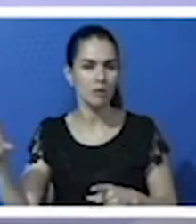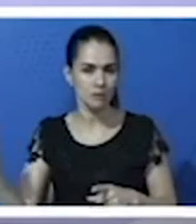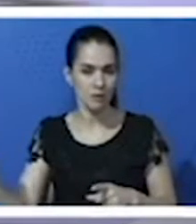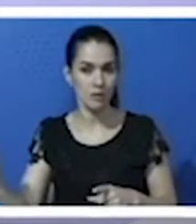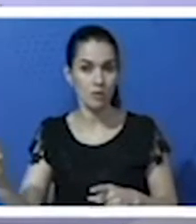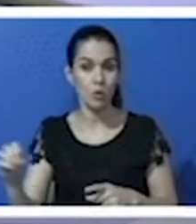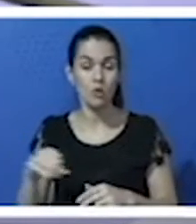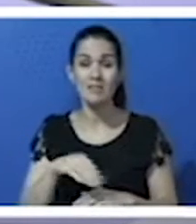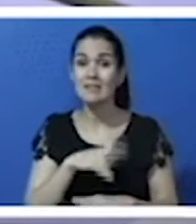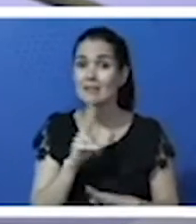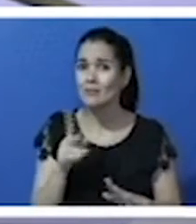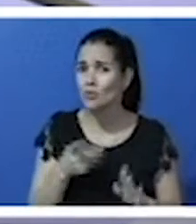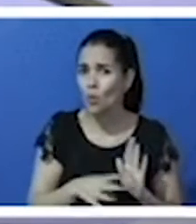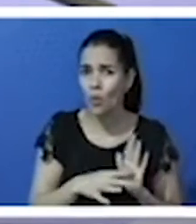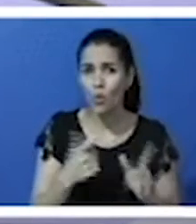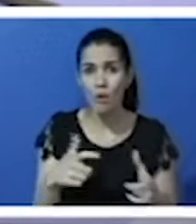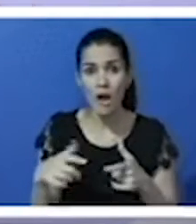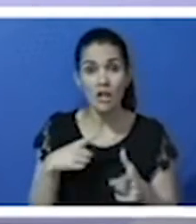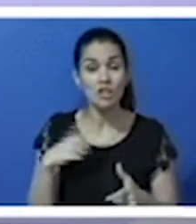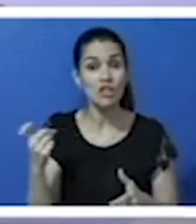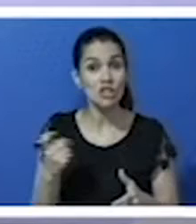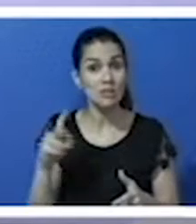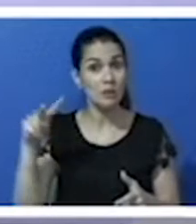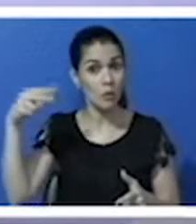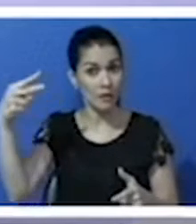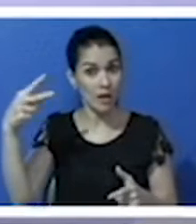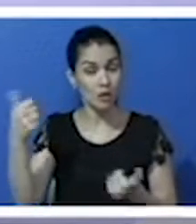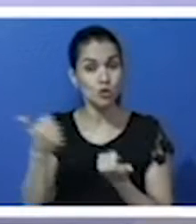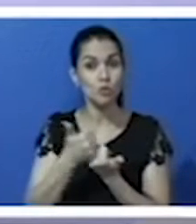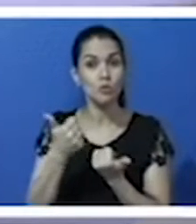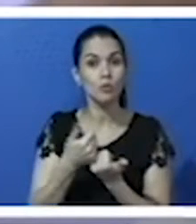x ao quadrado eu substituí pela letra y.